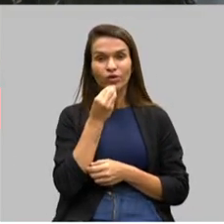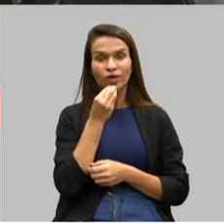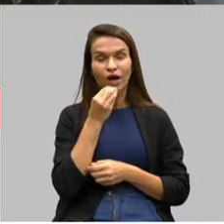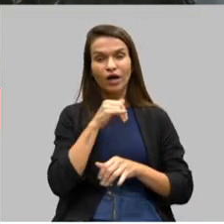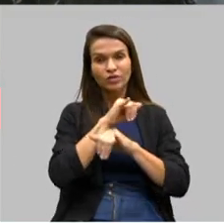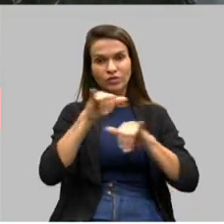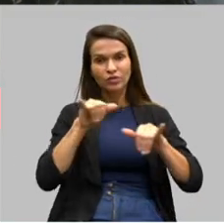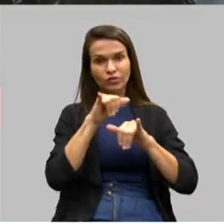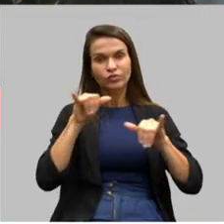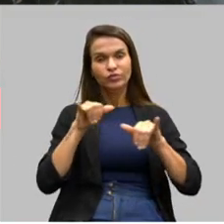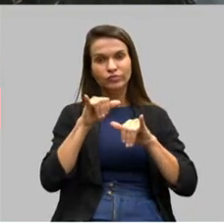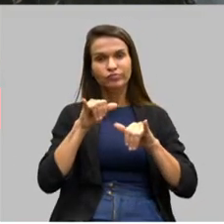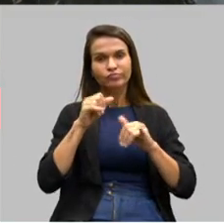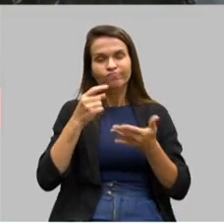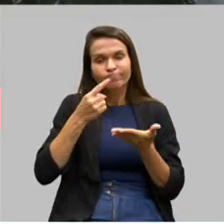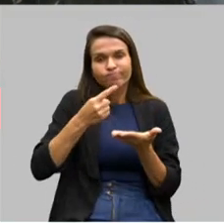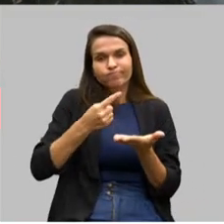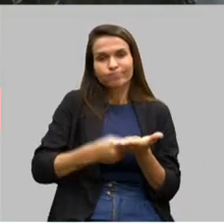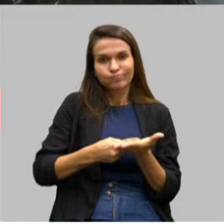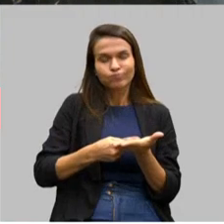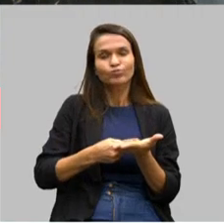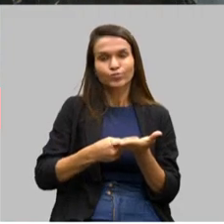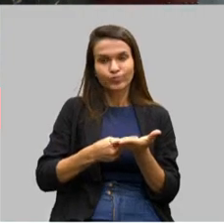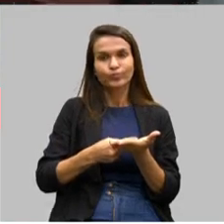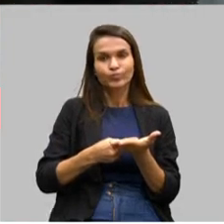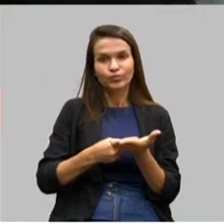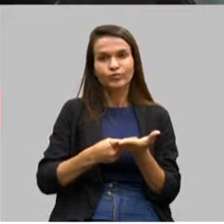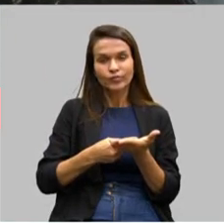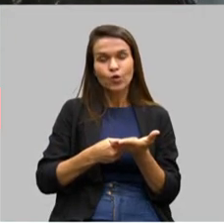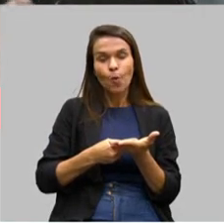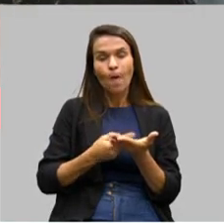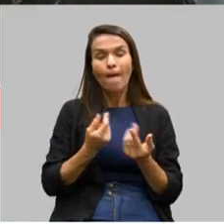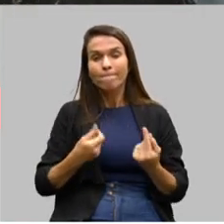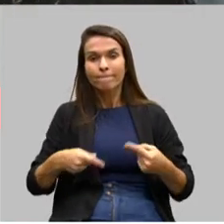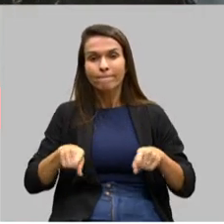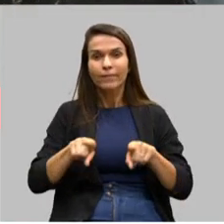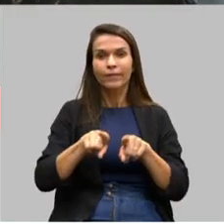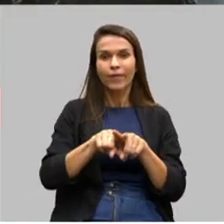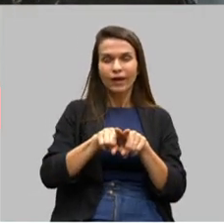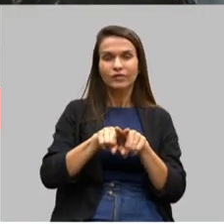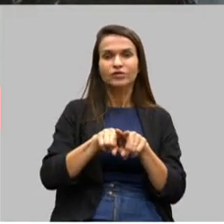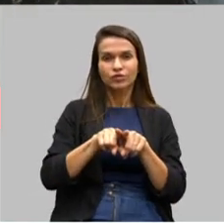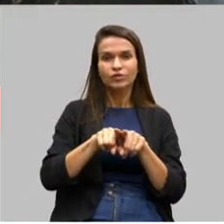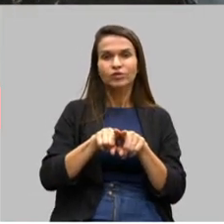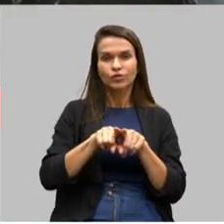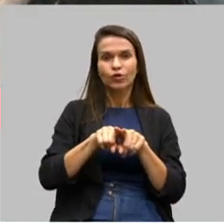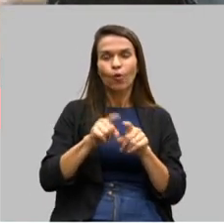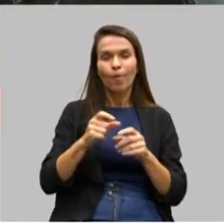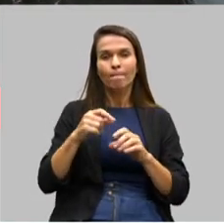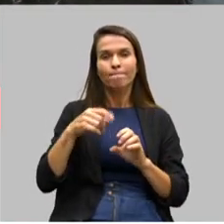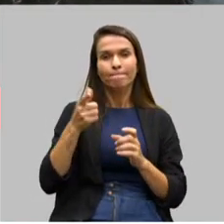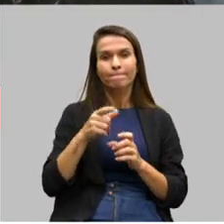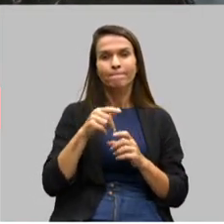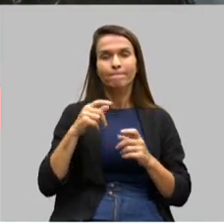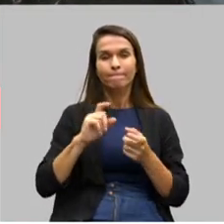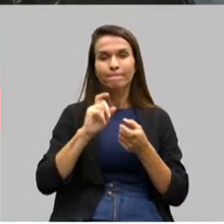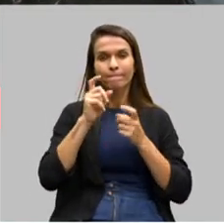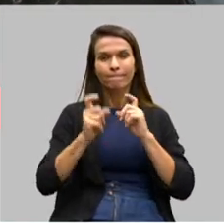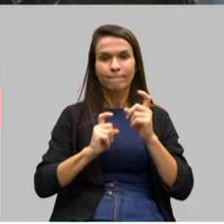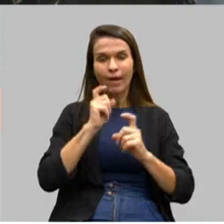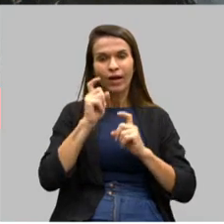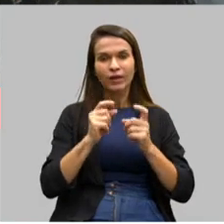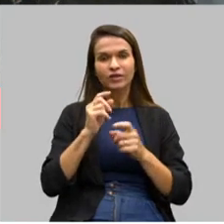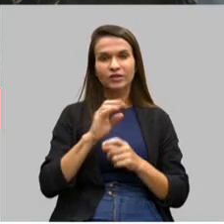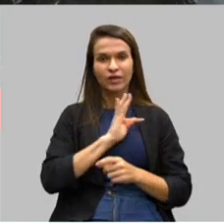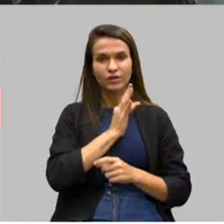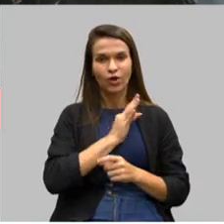vamos contar de maneira inédita com a parceria com o Parque Tecnológico de Belo Horizonte, o BHTEC, e aqui eu quero